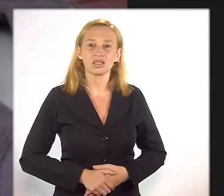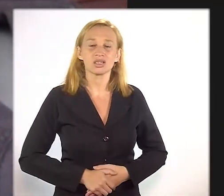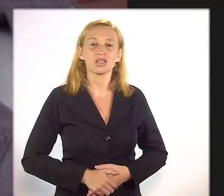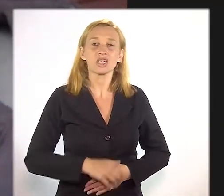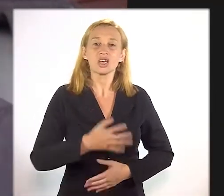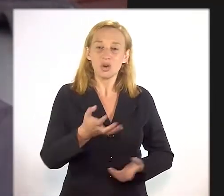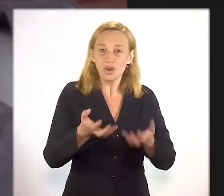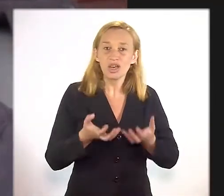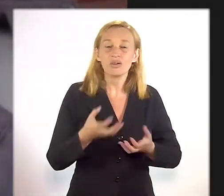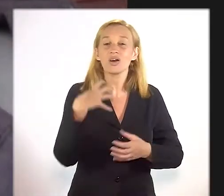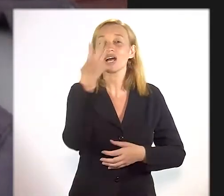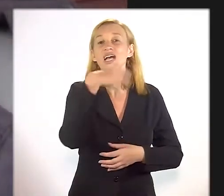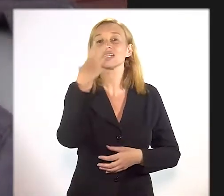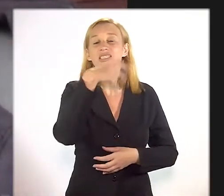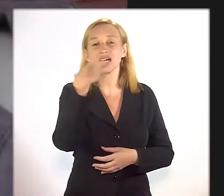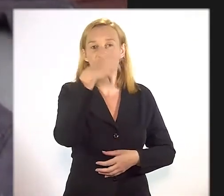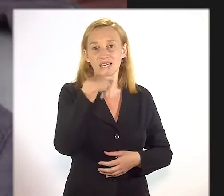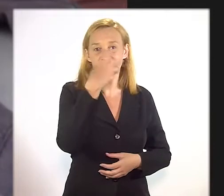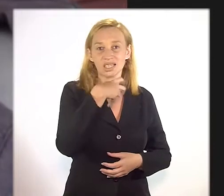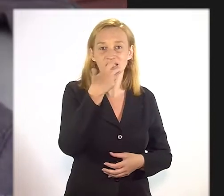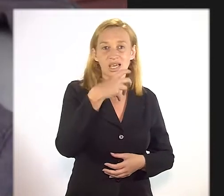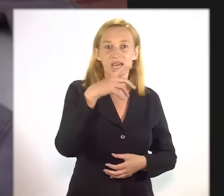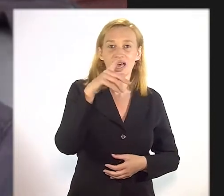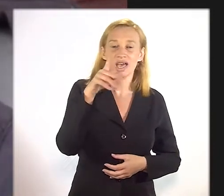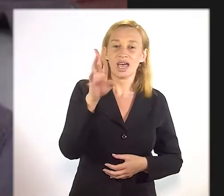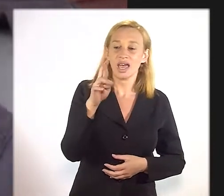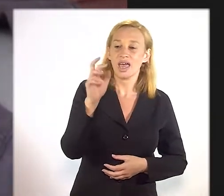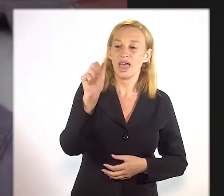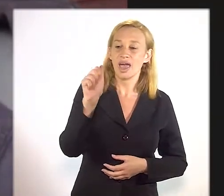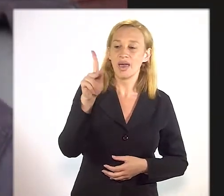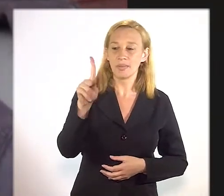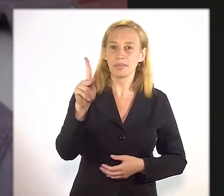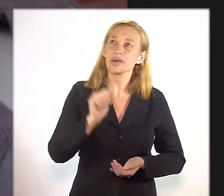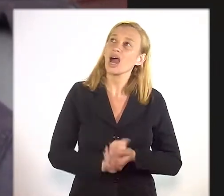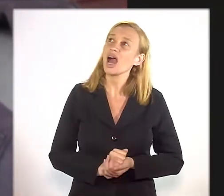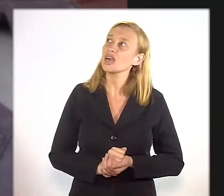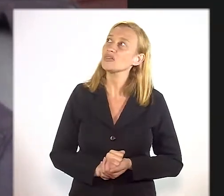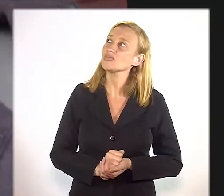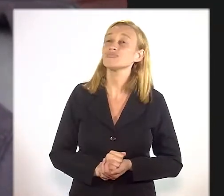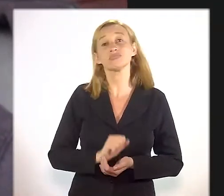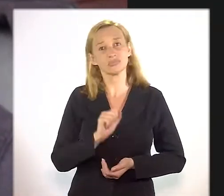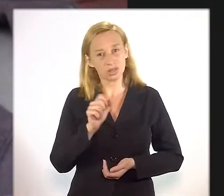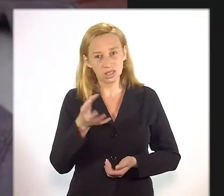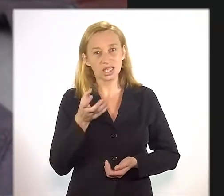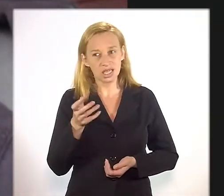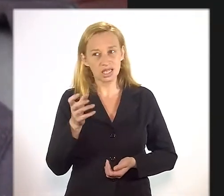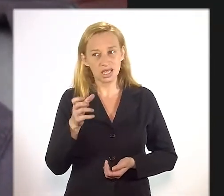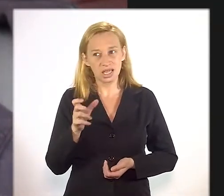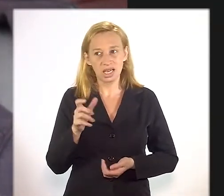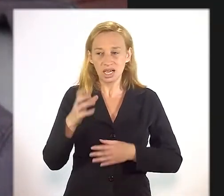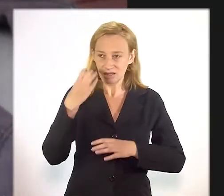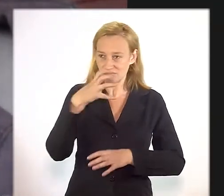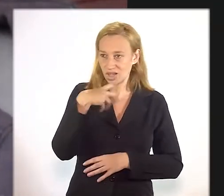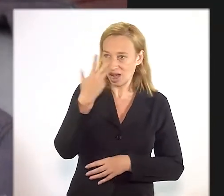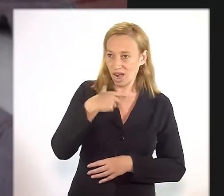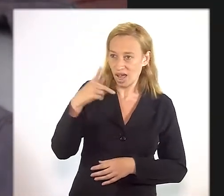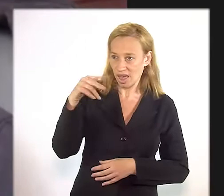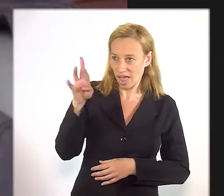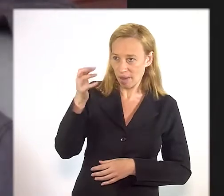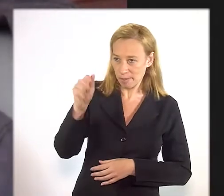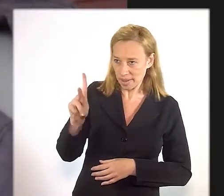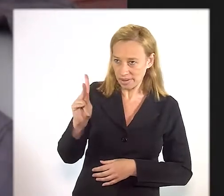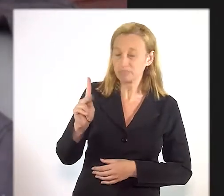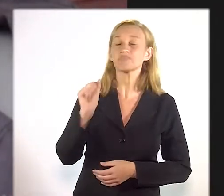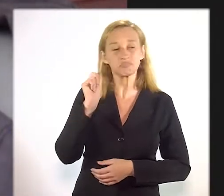ser rapper, cantora de rap. Aí a gente perguntou, nós podemos ajudar-te a ser rapper? Ela olhou para nós como quem olha